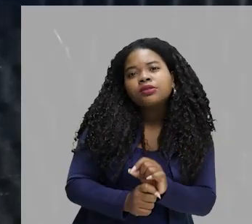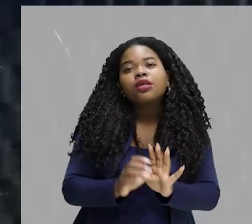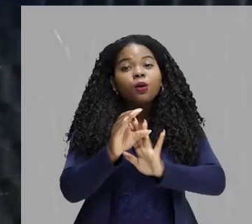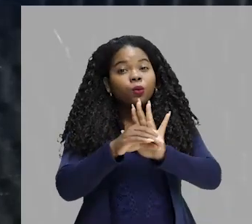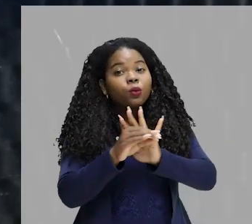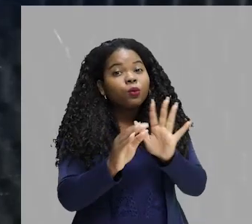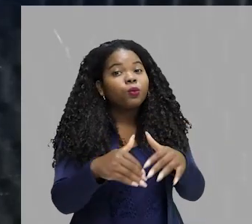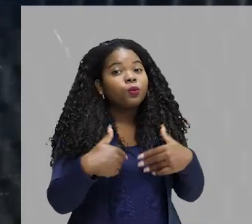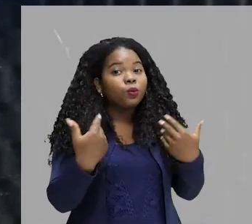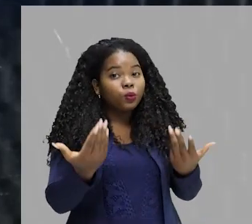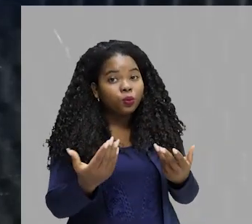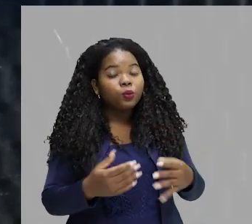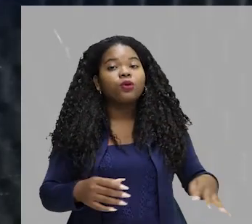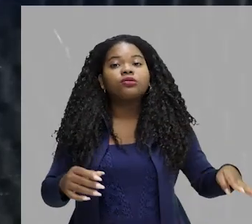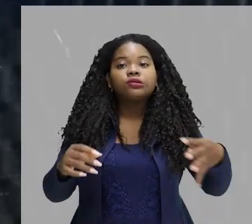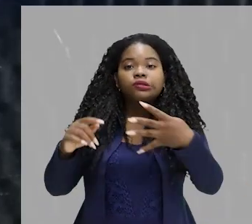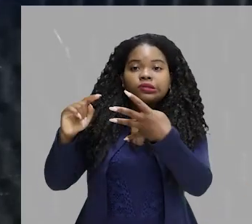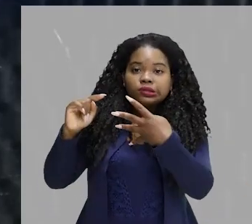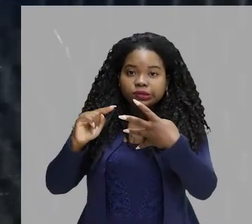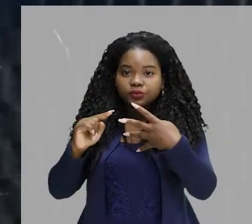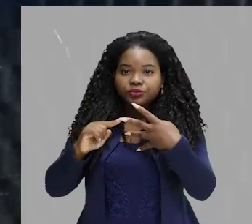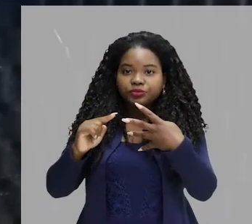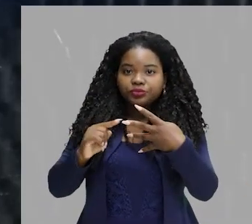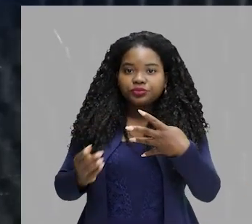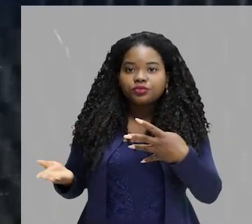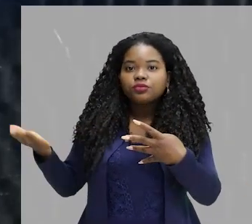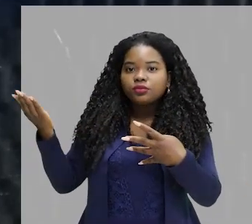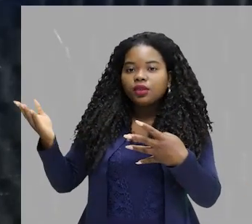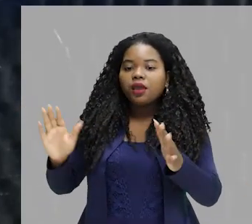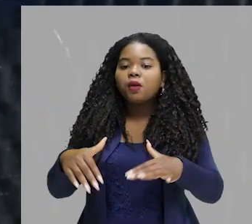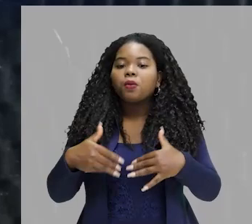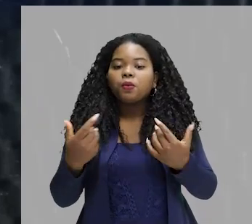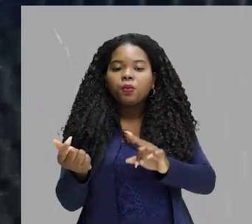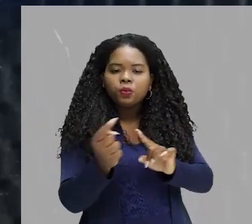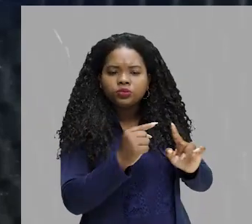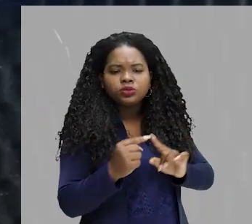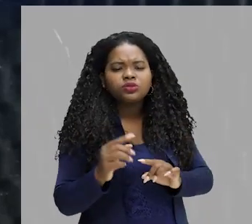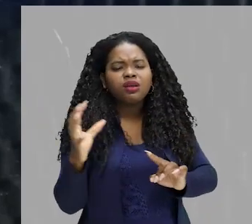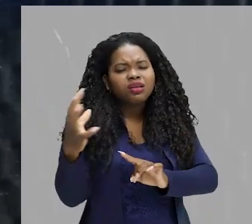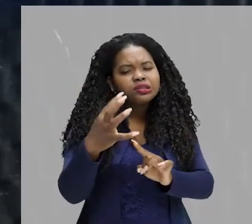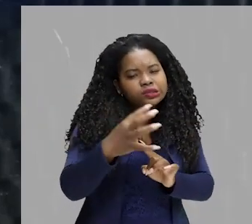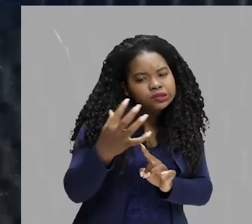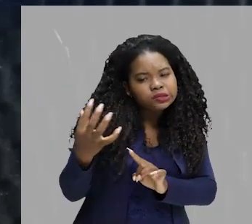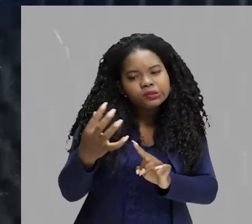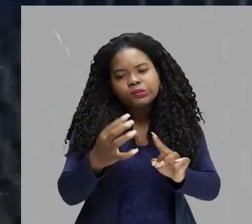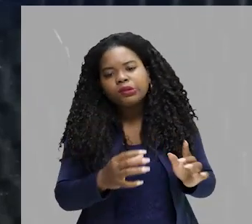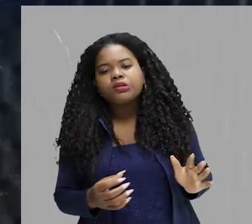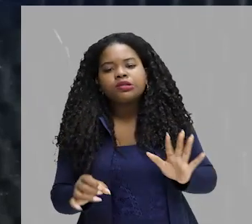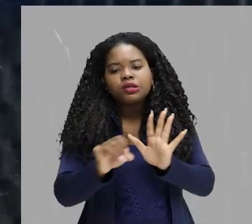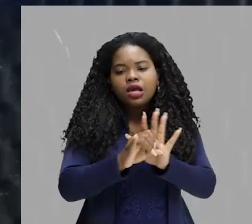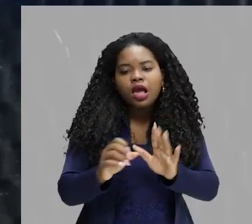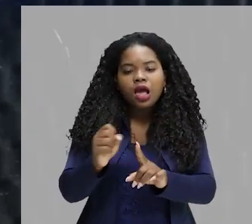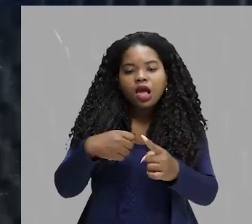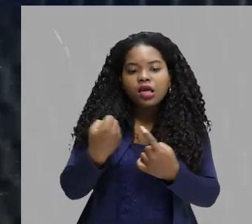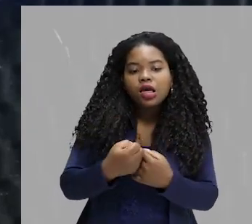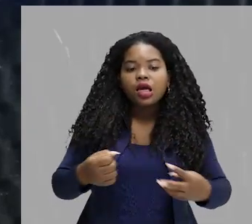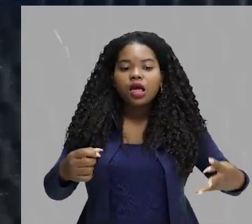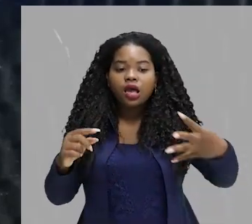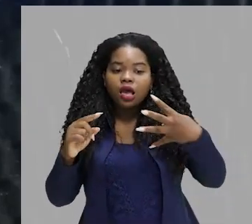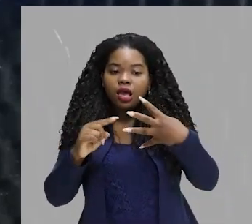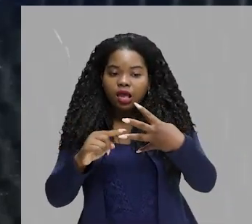identidade social? Depois, a gente vai tratar sobre os fatores que influenciam a identidade social.